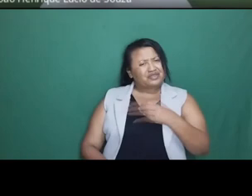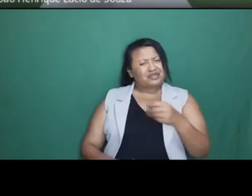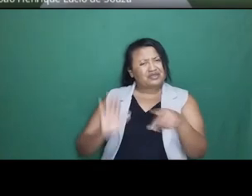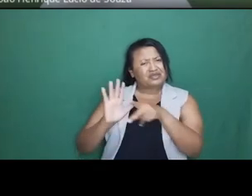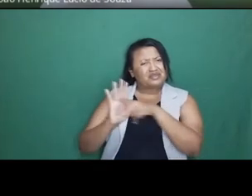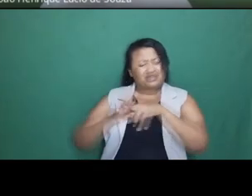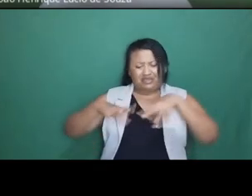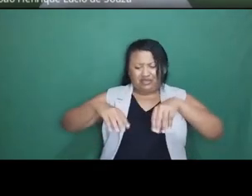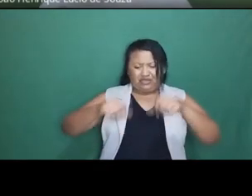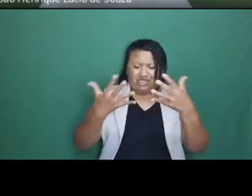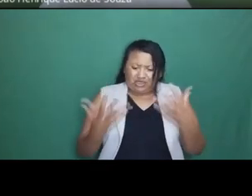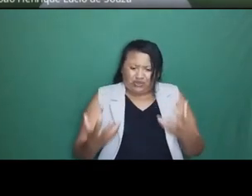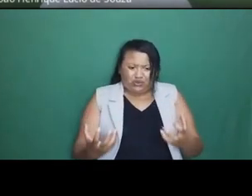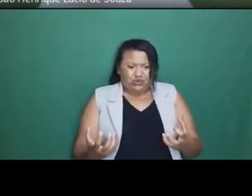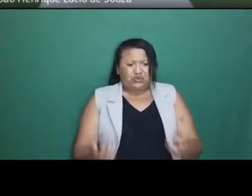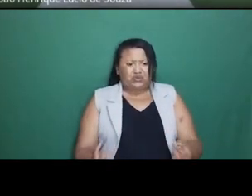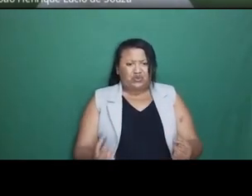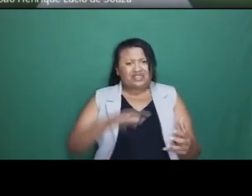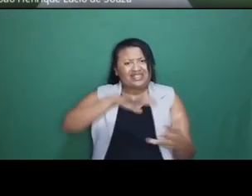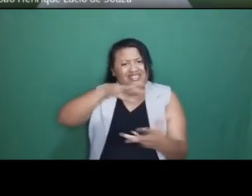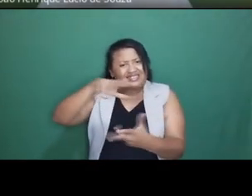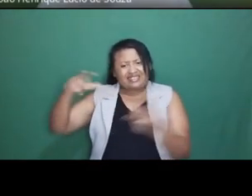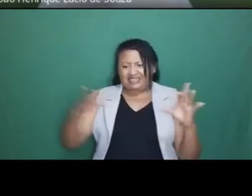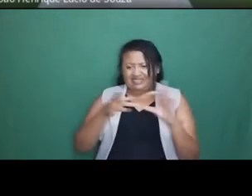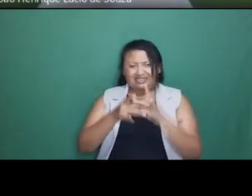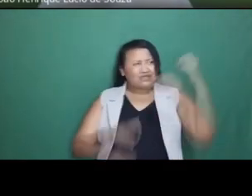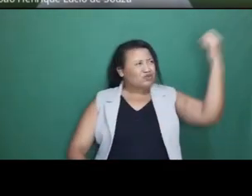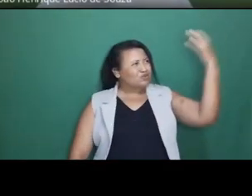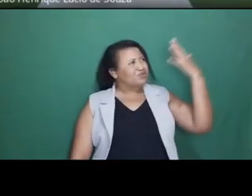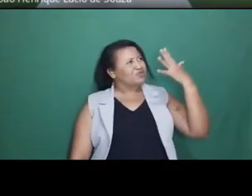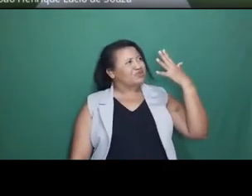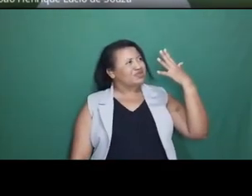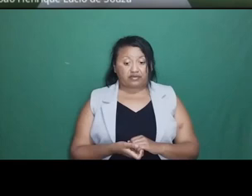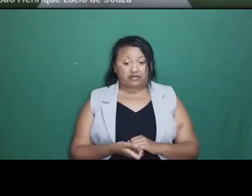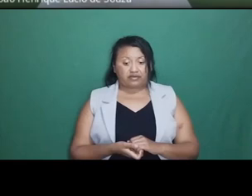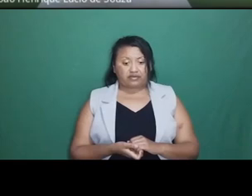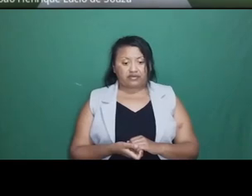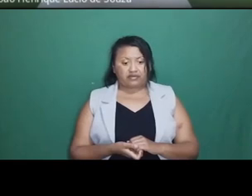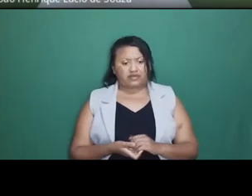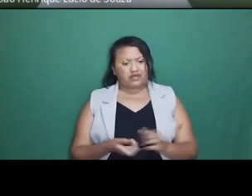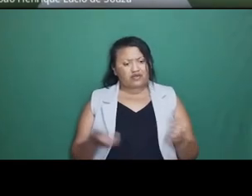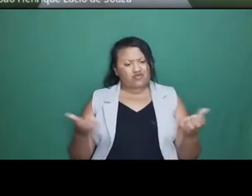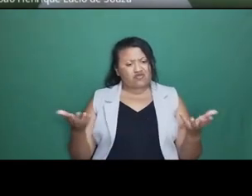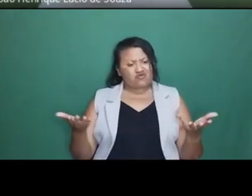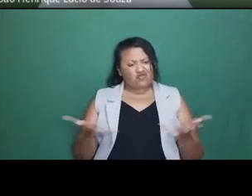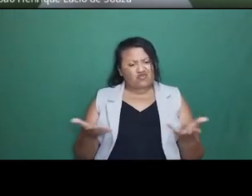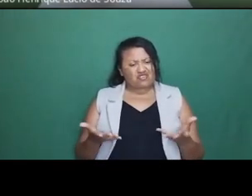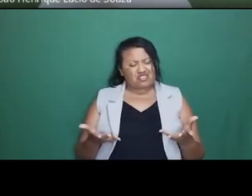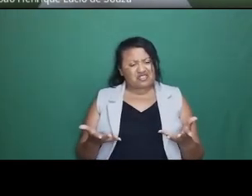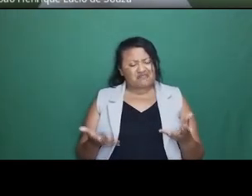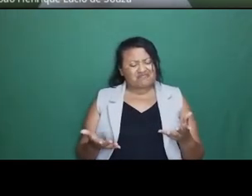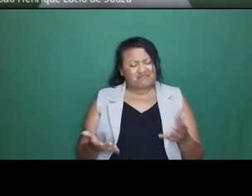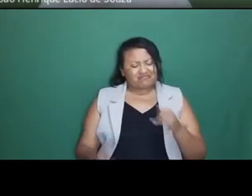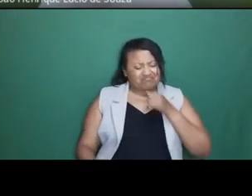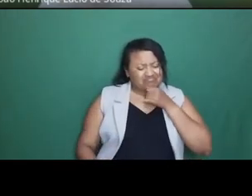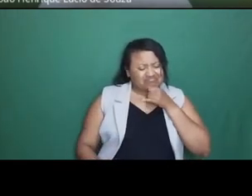do deserto onde a terra esposa ontem simples fortes bravos